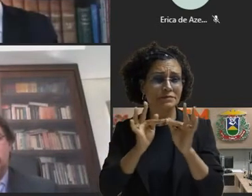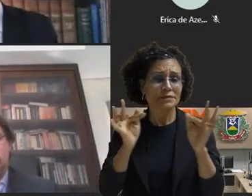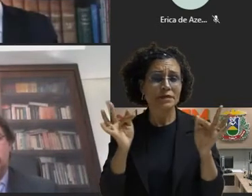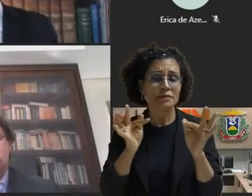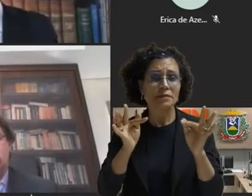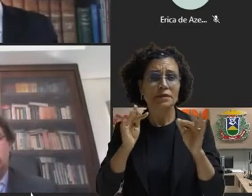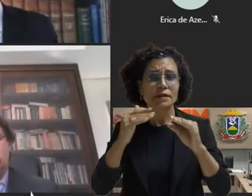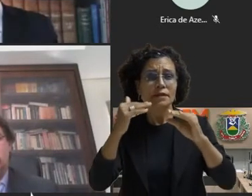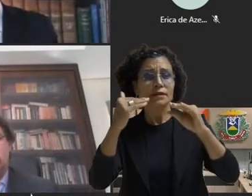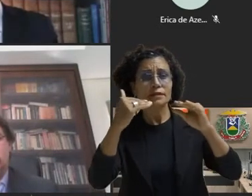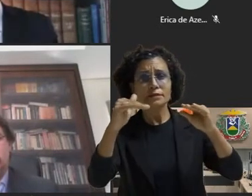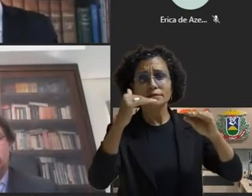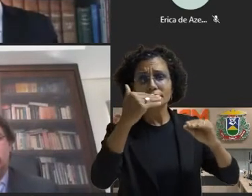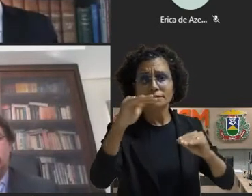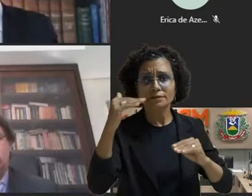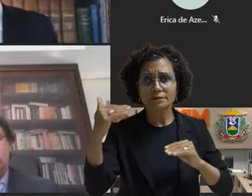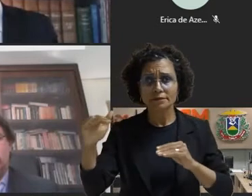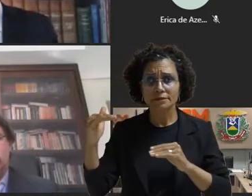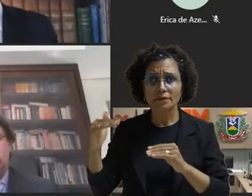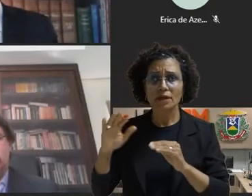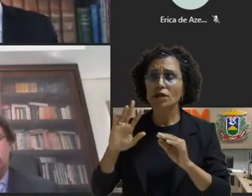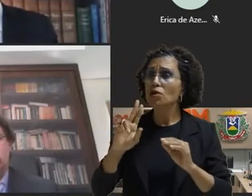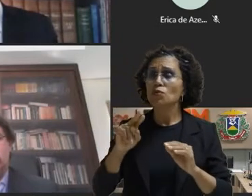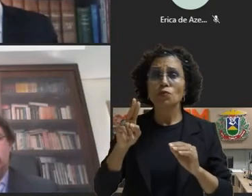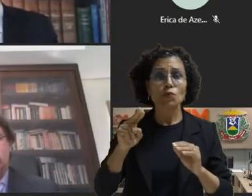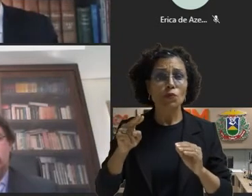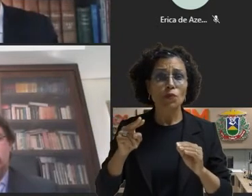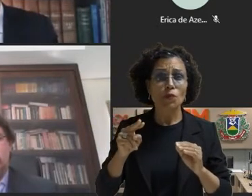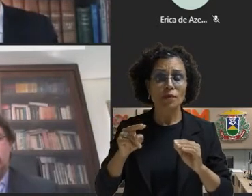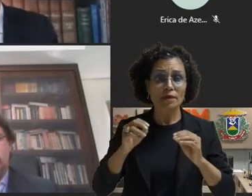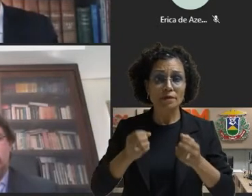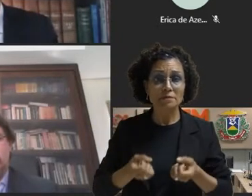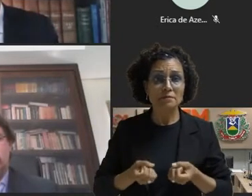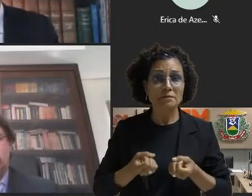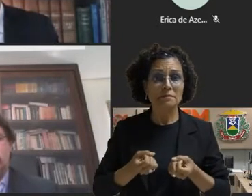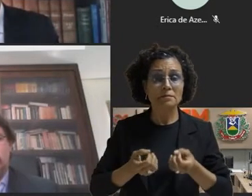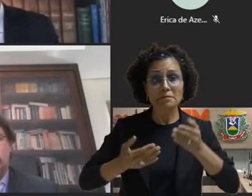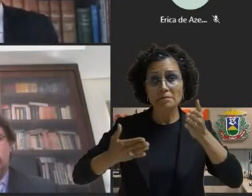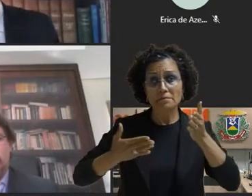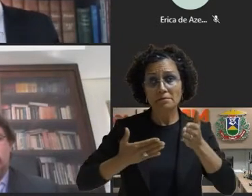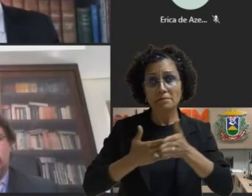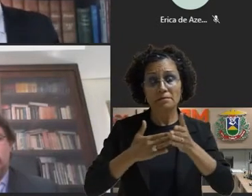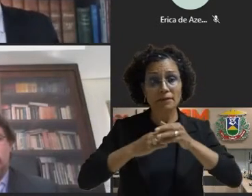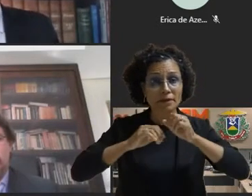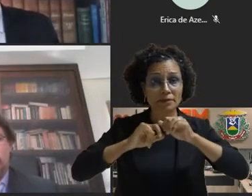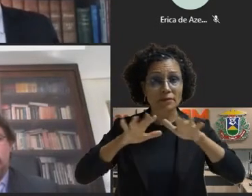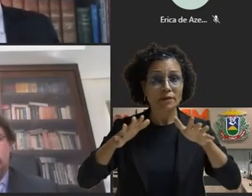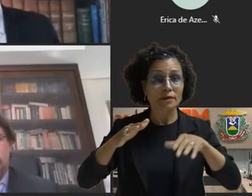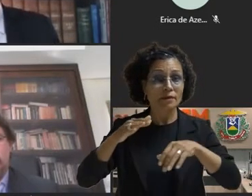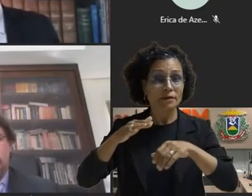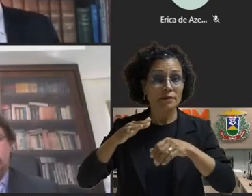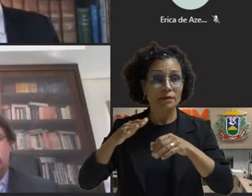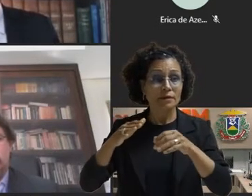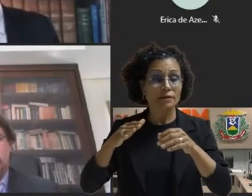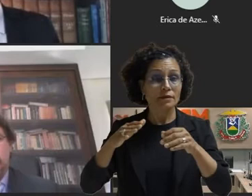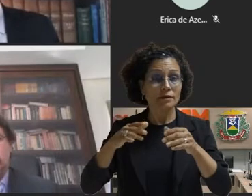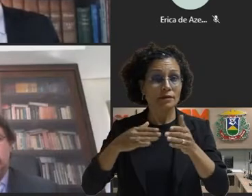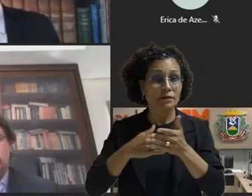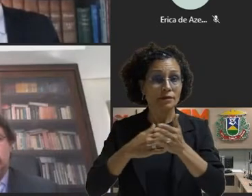remetendo, e por isso eu nunca me declarei como impedida. Nesse caso, não, é um caso que eu tive um trabalho